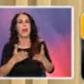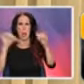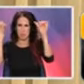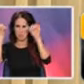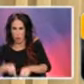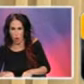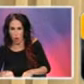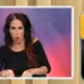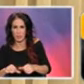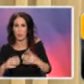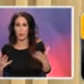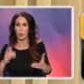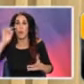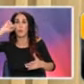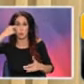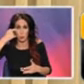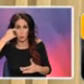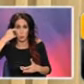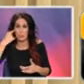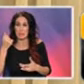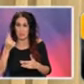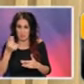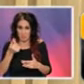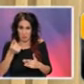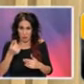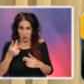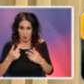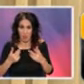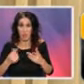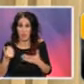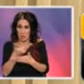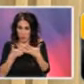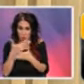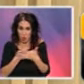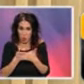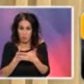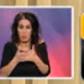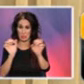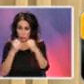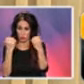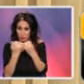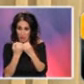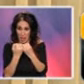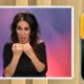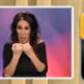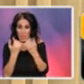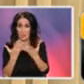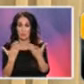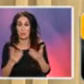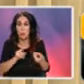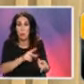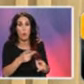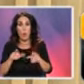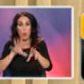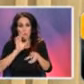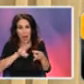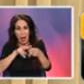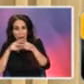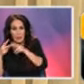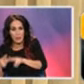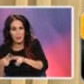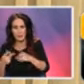graves as consequências financeiras, económicas e sociais de uma alternativa